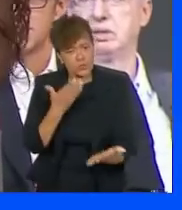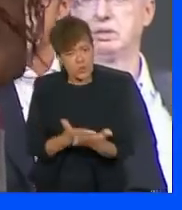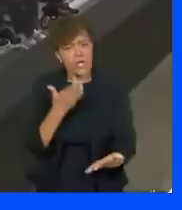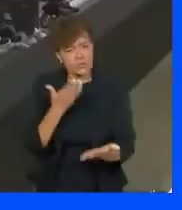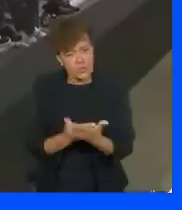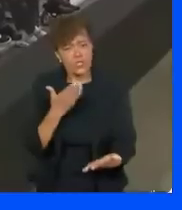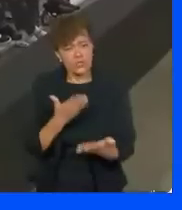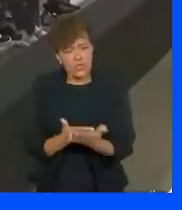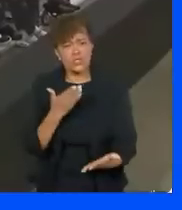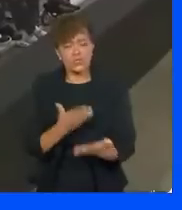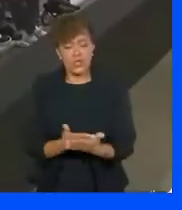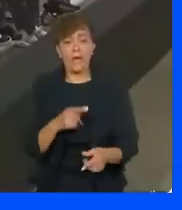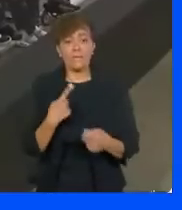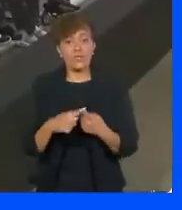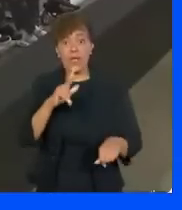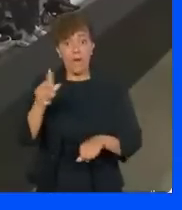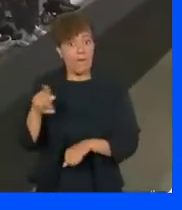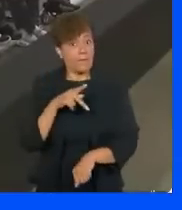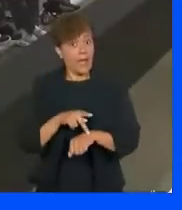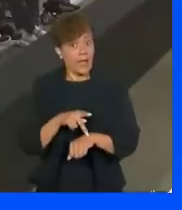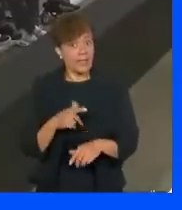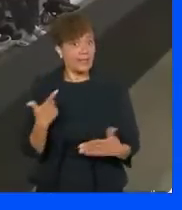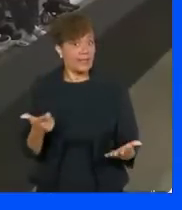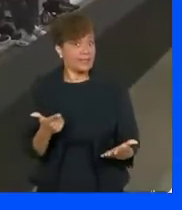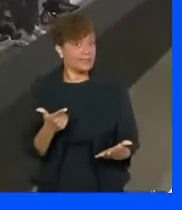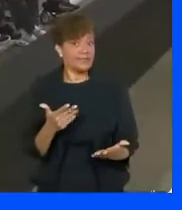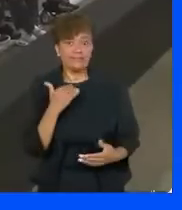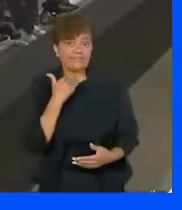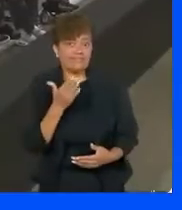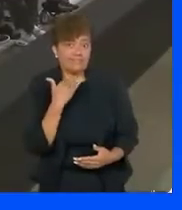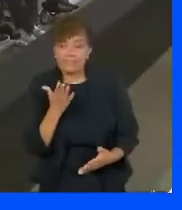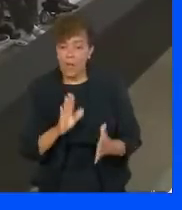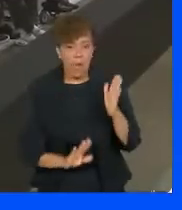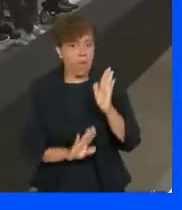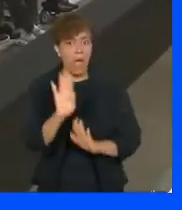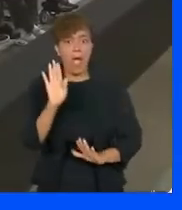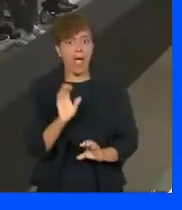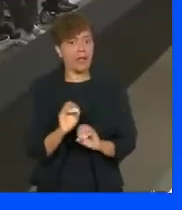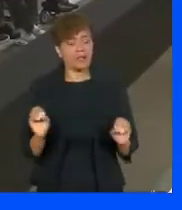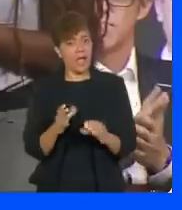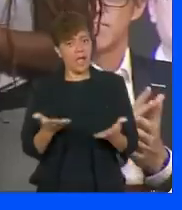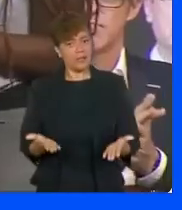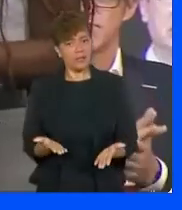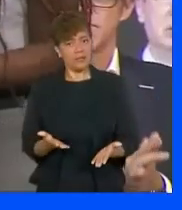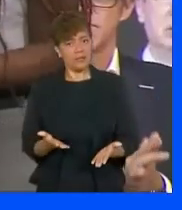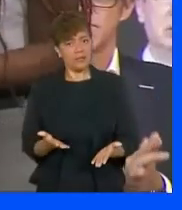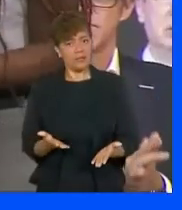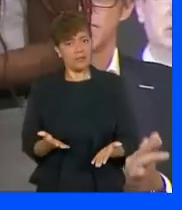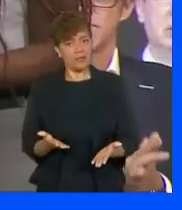estudar, porque senão esse país não vai dar o salto de qualidade que o país precisa.